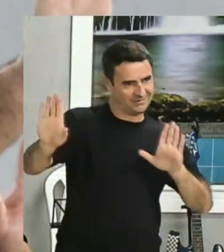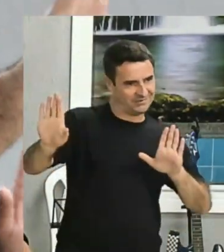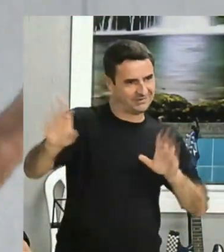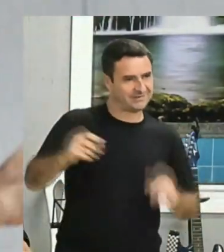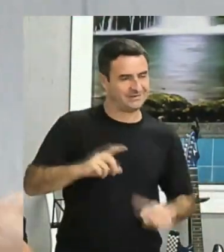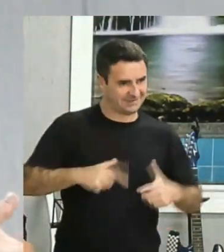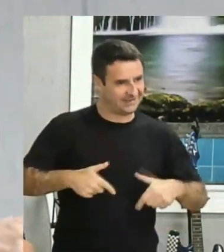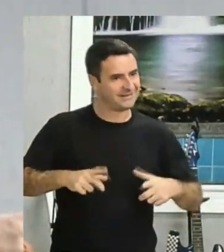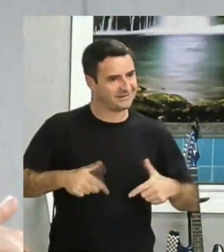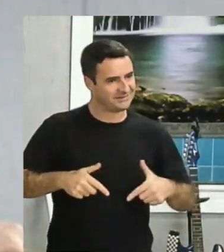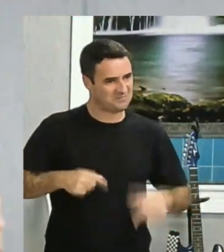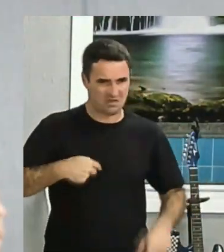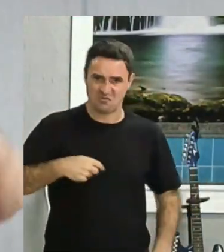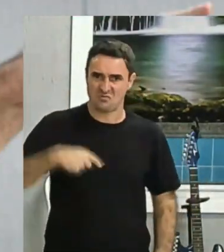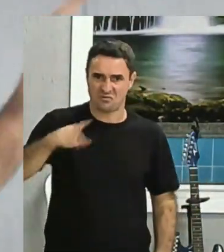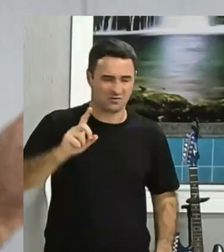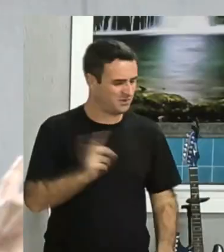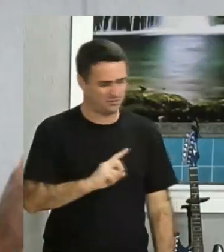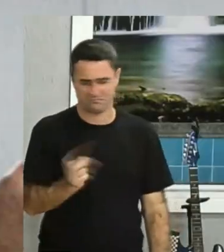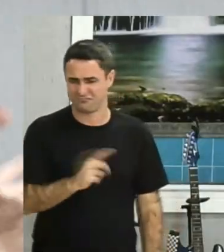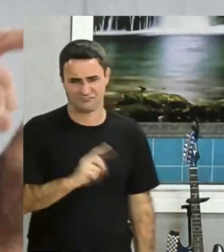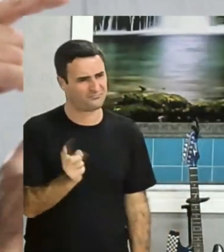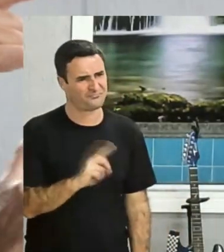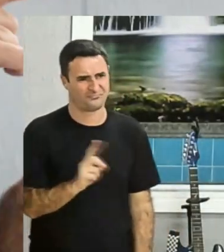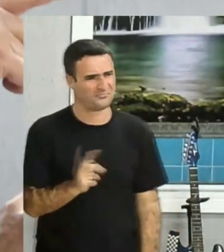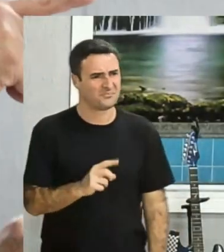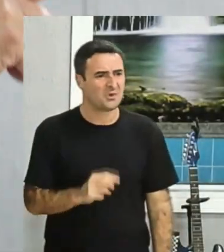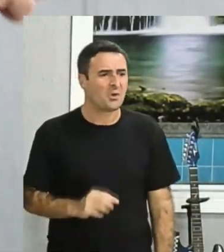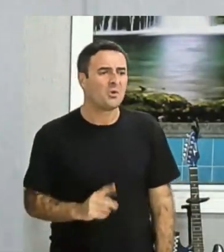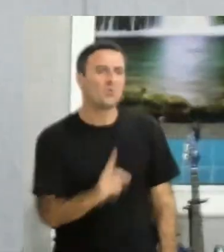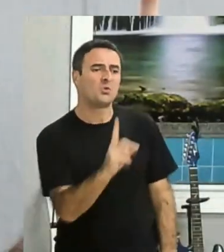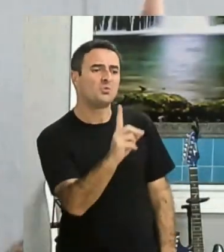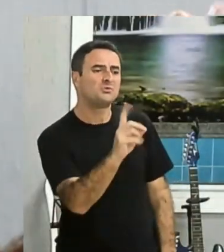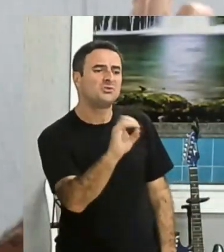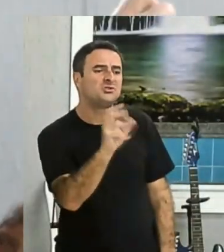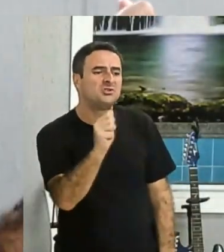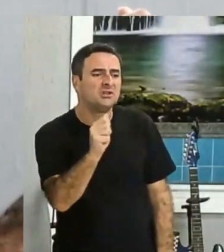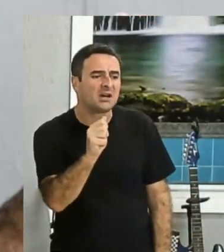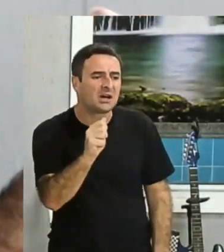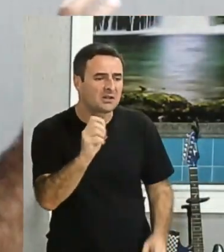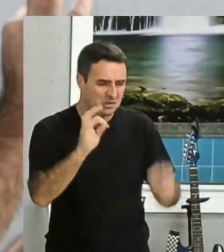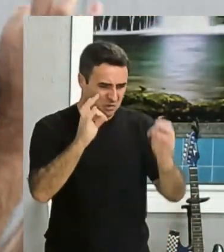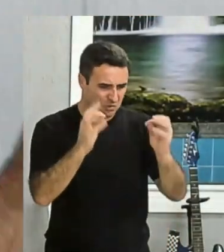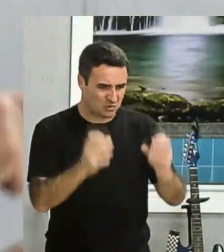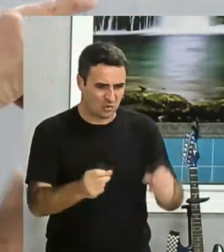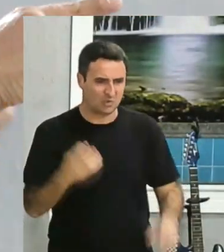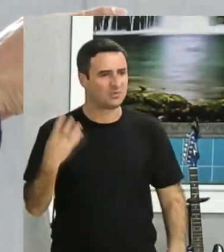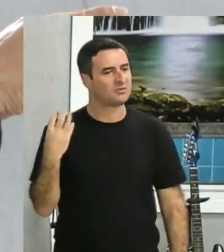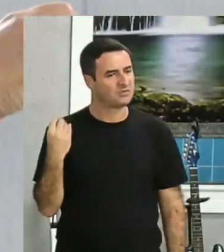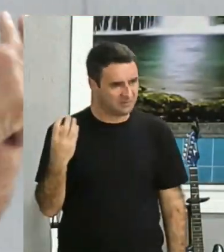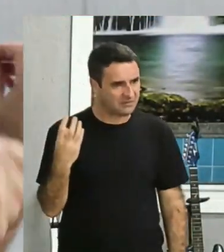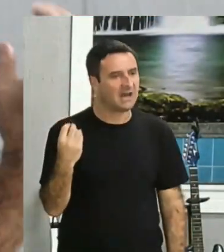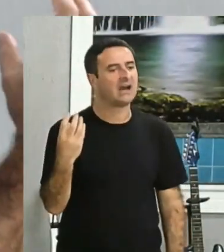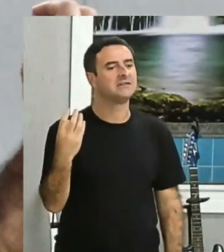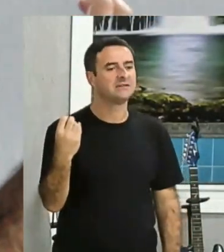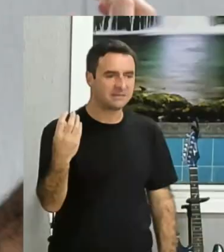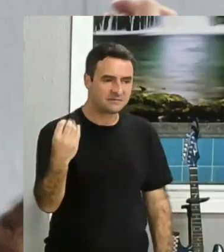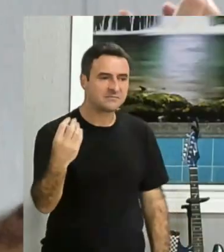vai? Ele falou assim, olha, é um dia inteiro de viagem para chegar a Patmos, de onde ele